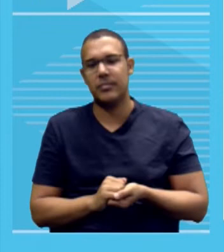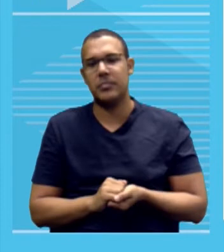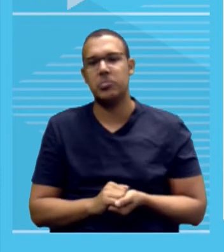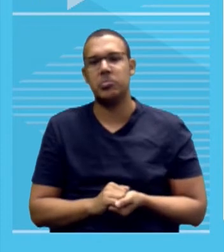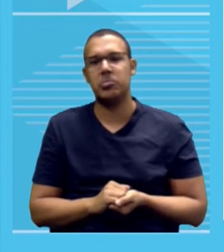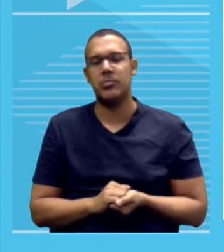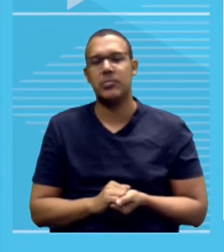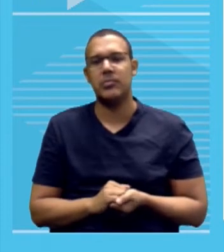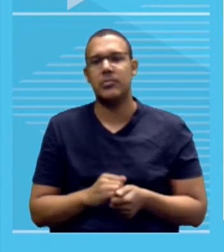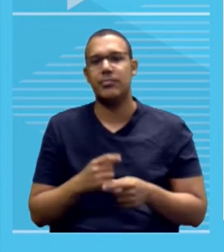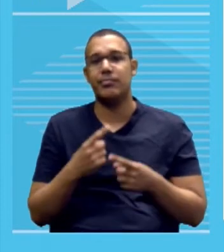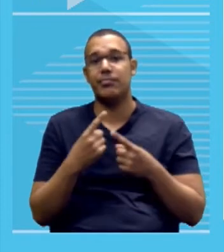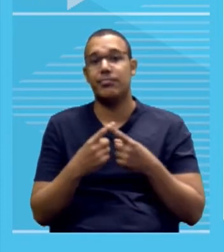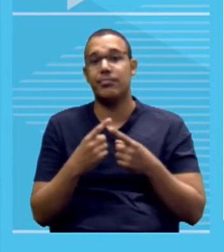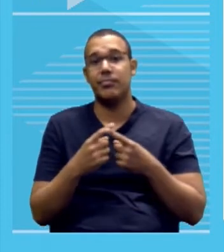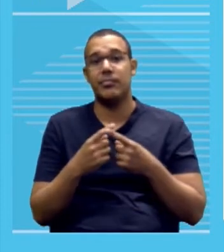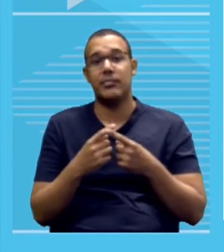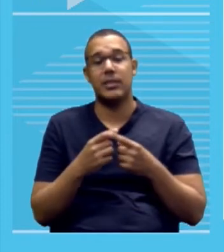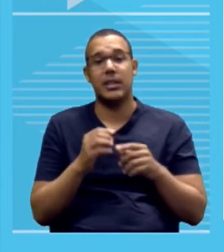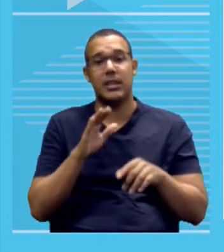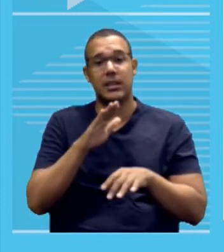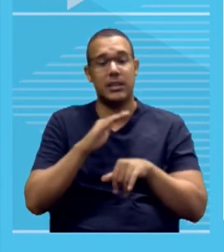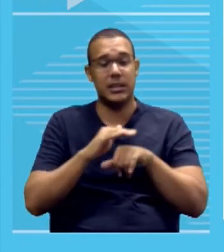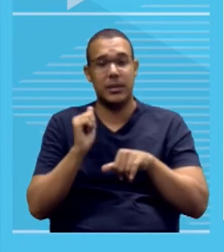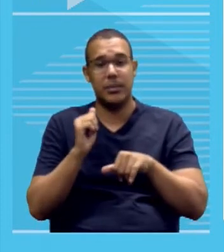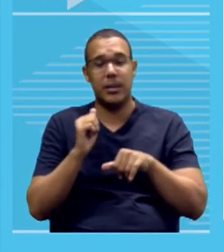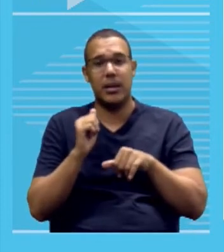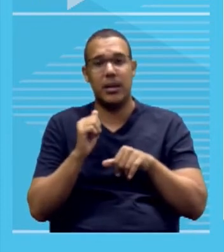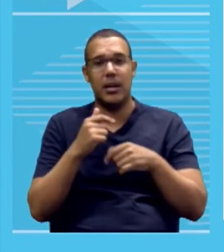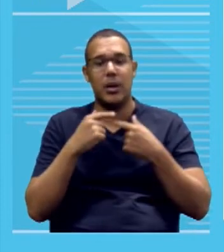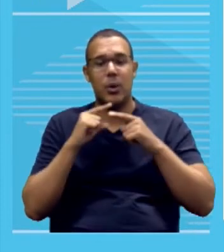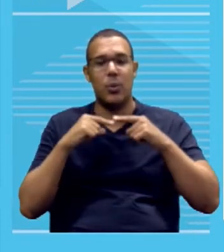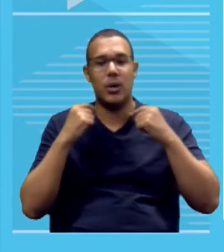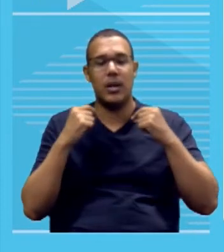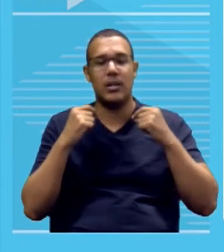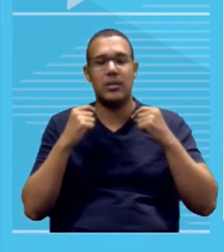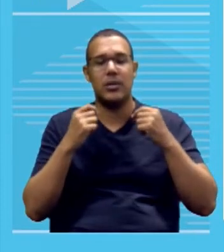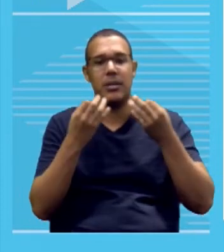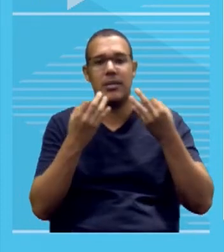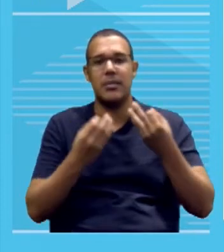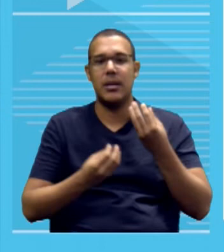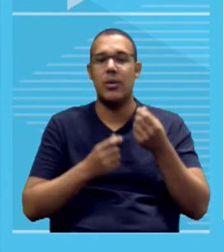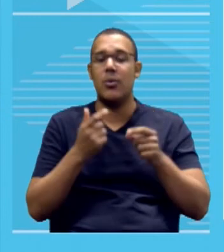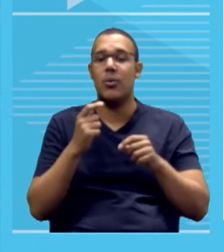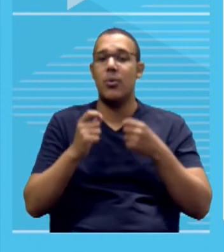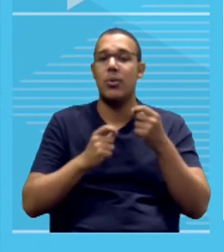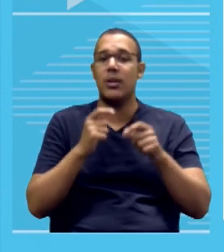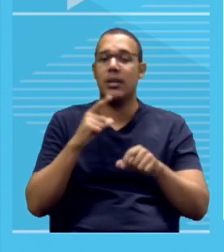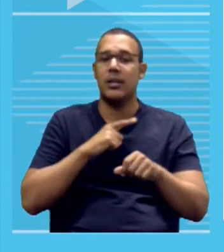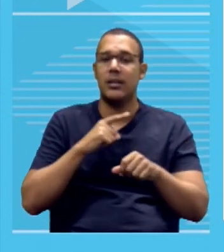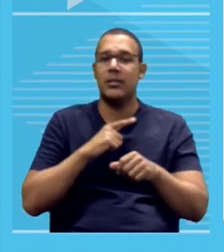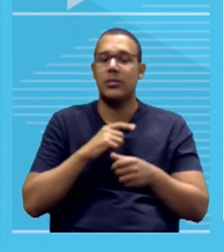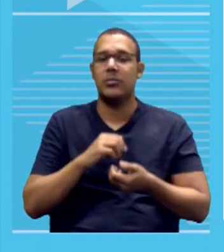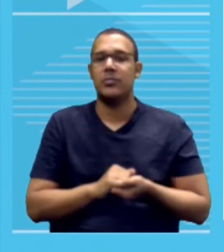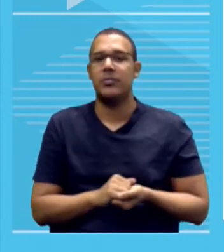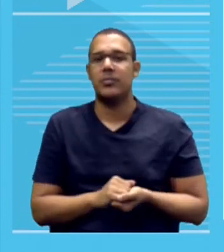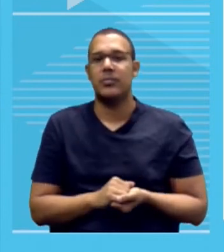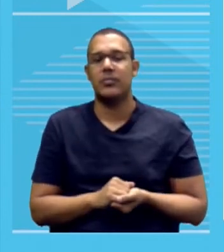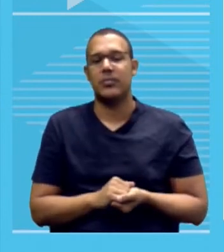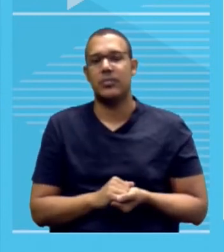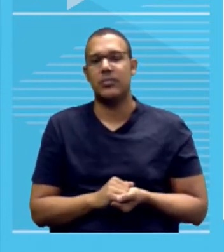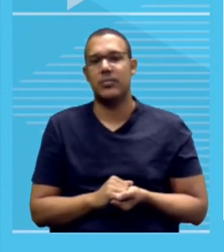senão você vai terminar Tem que chamar o garçom Opa amigo o que é que tem aqui nesse prato quando isso acontece gente